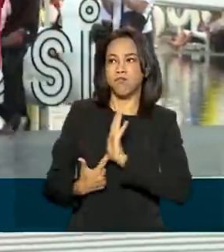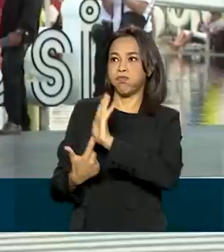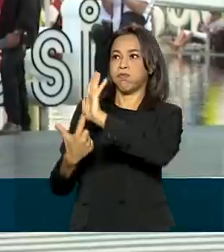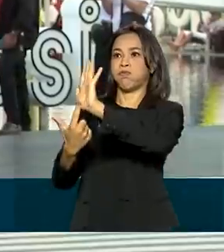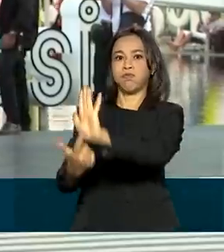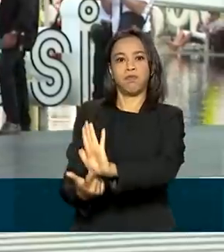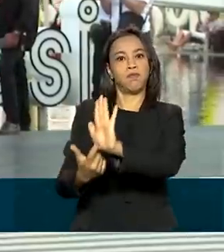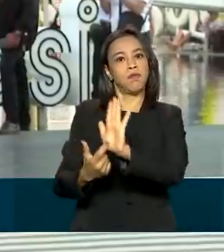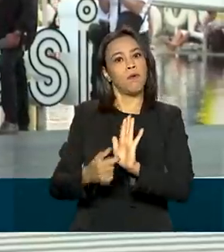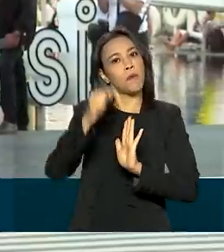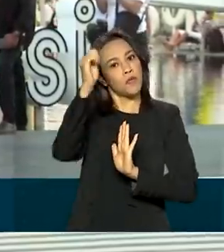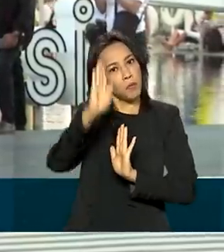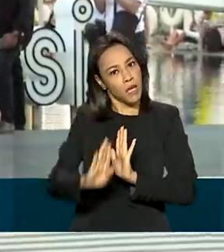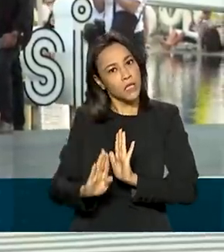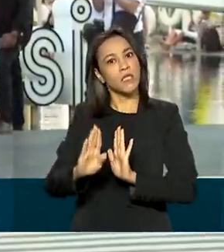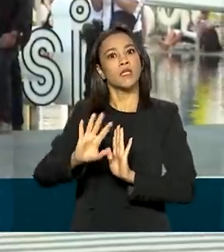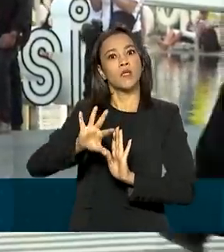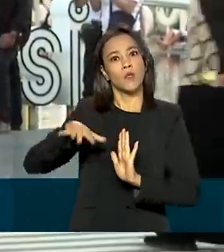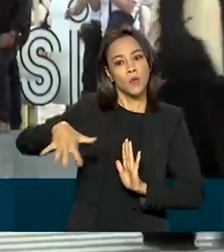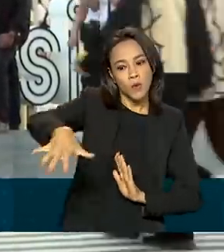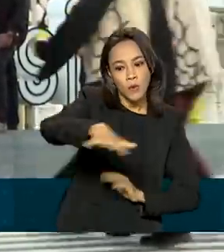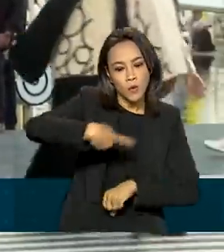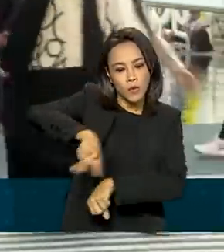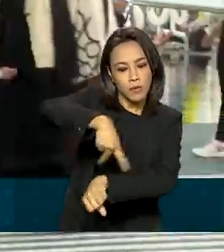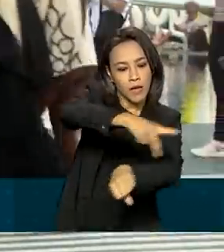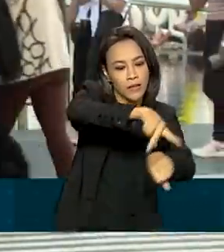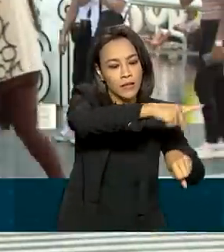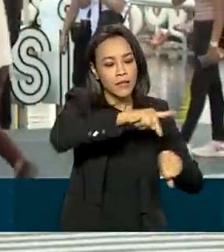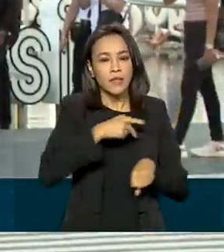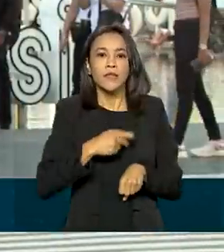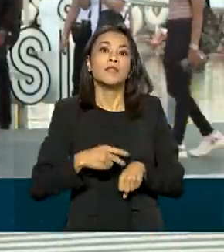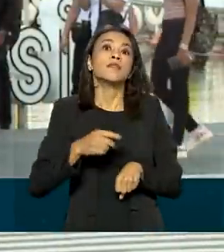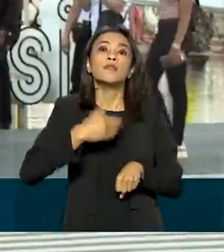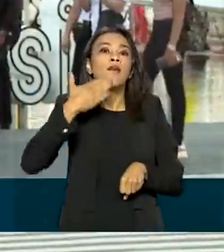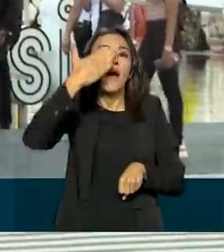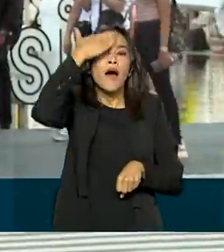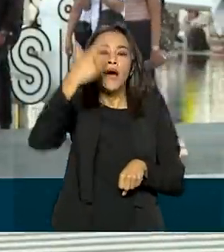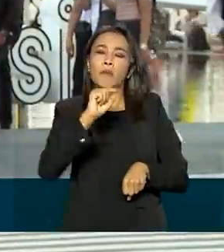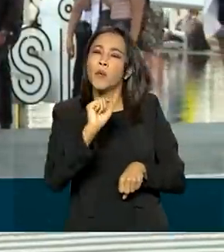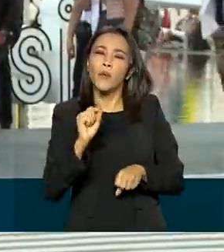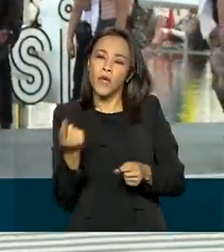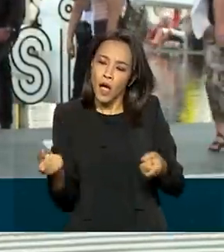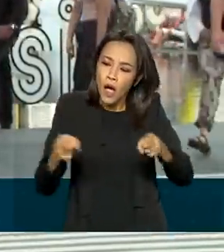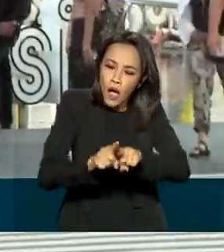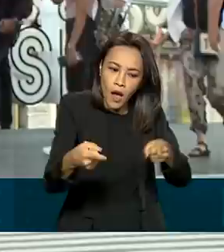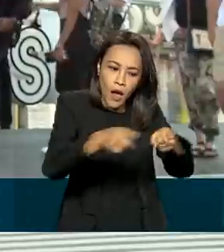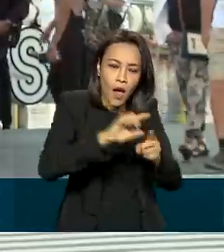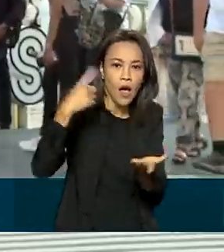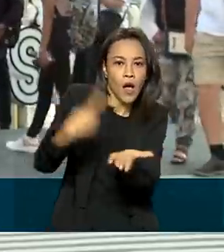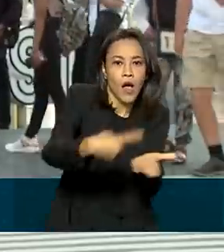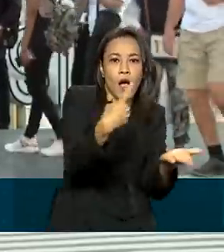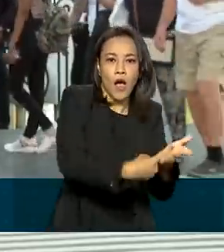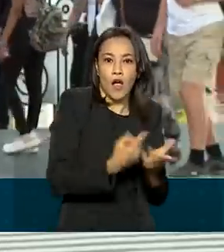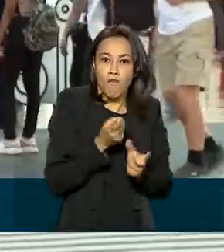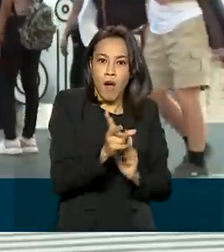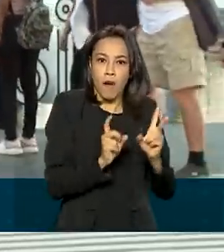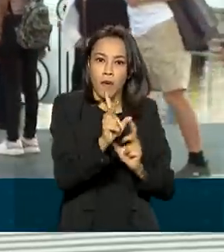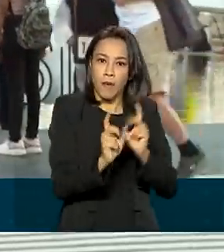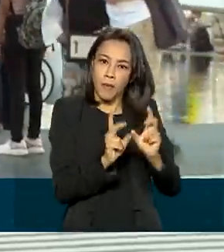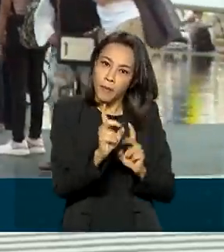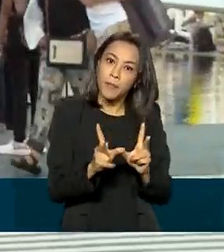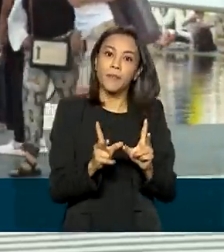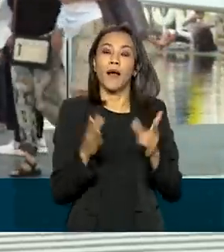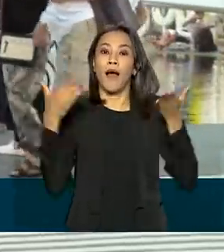entre os dados e música firmar novos acordos comerciais entre os dois países estão aqui no Brasil